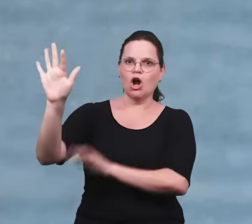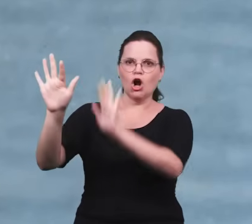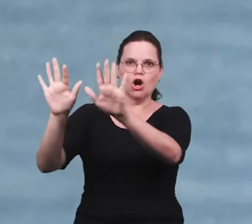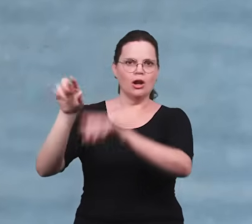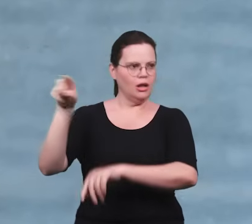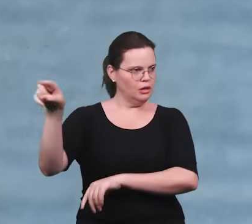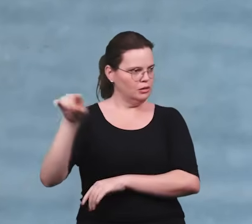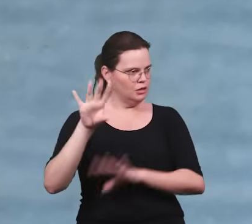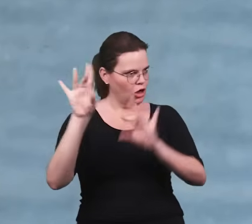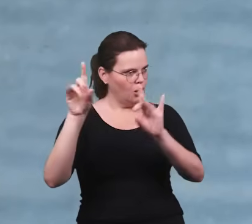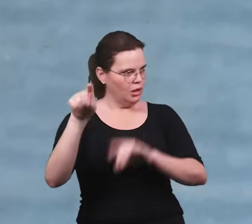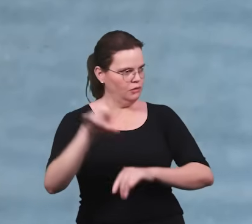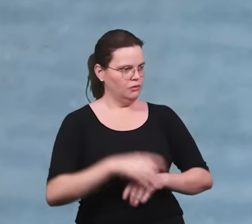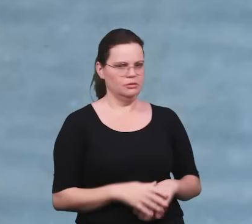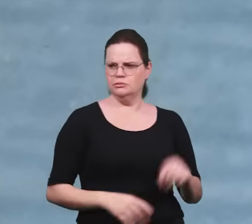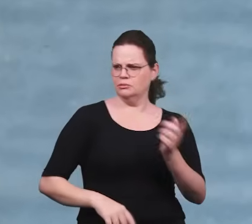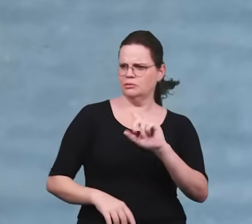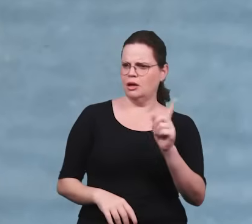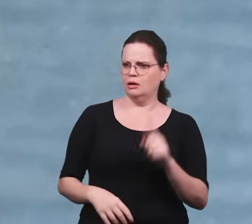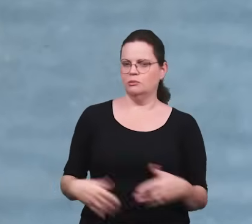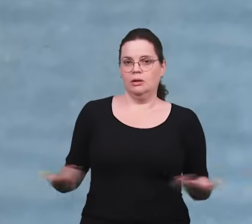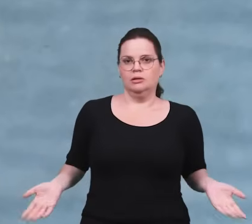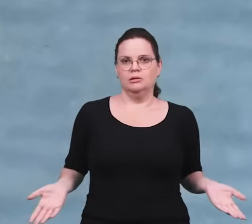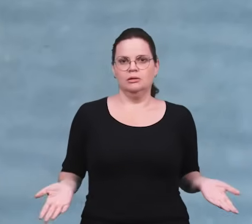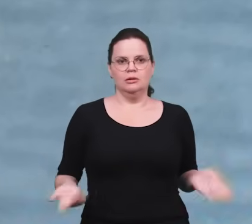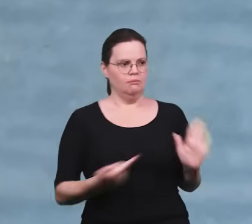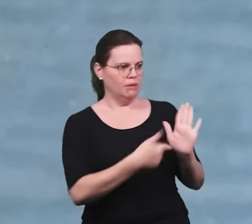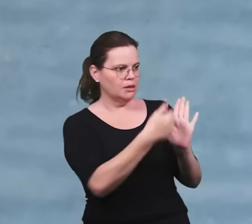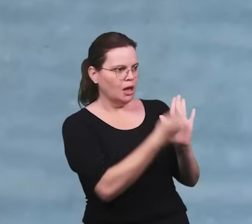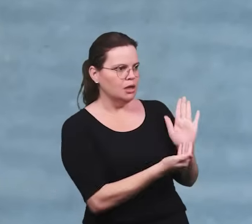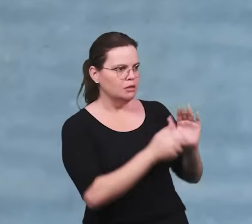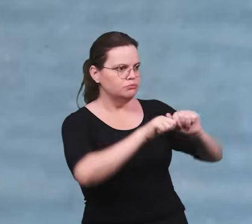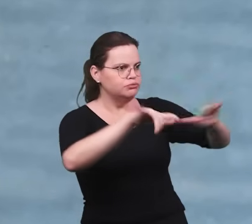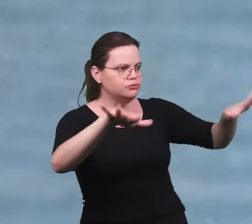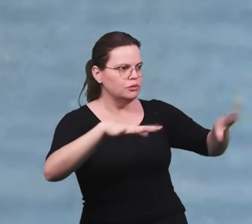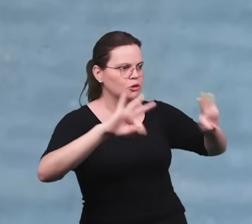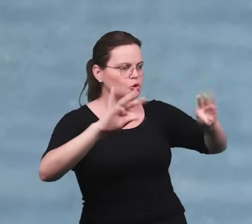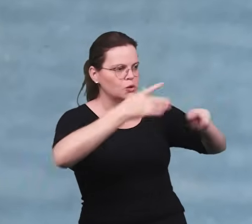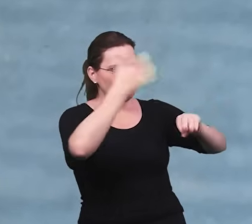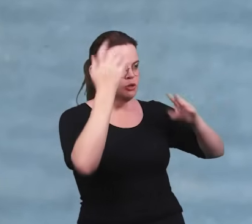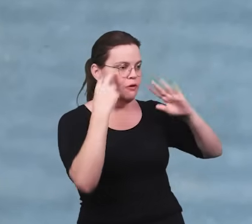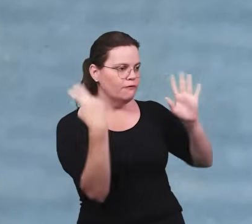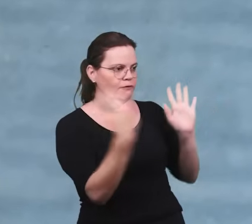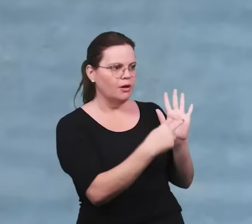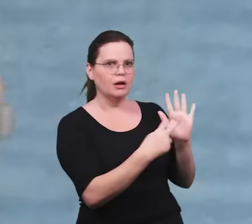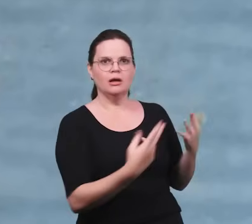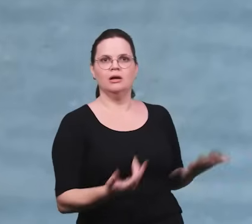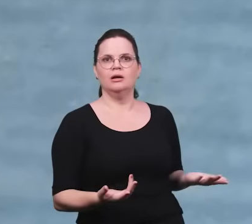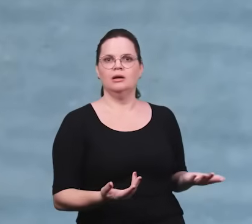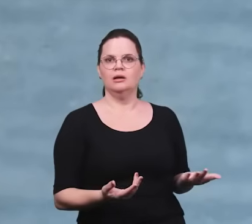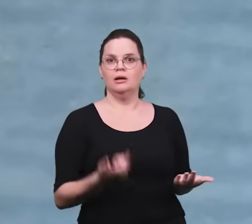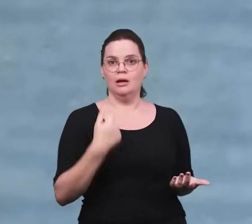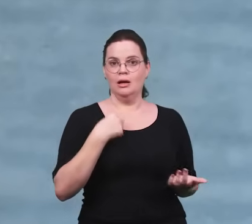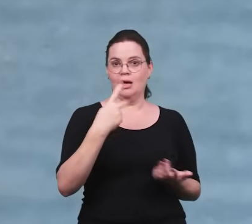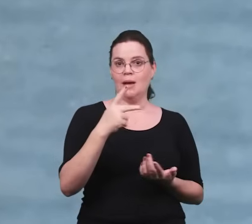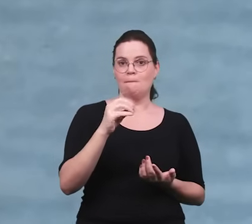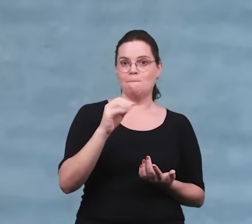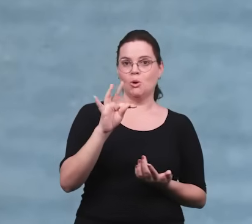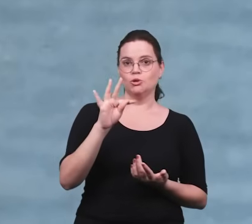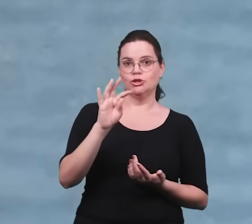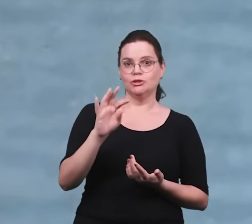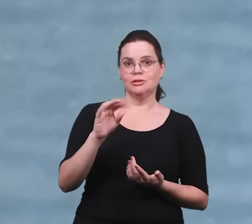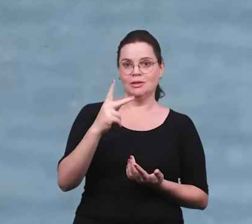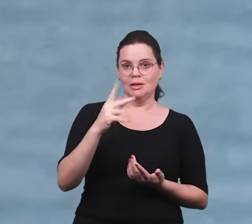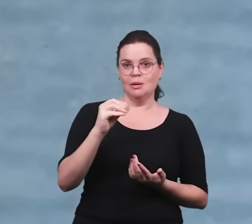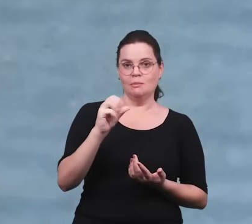cidade, colaria essa foto? Que claro que não. Eu falei, pois é, mas o que você está fazendo? É engraçado que a coisa até chama post. Né?